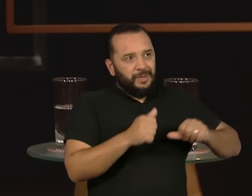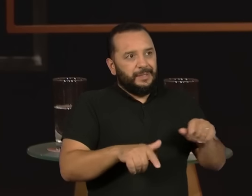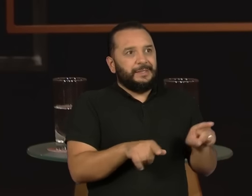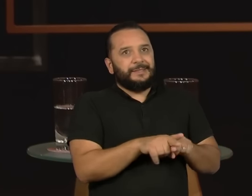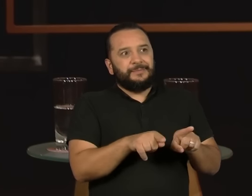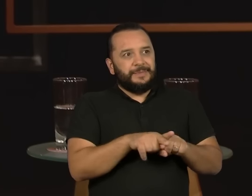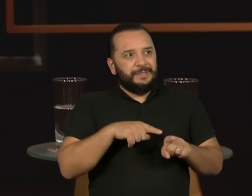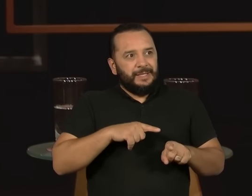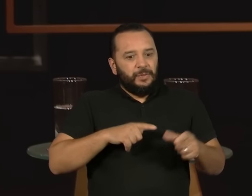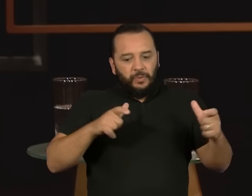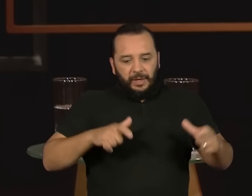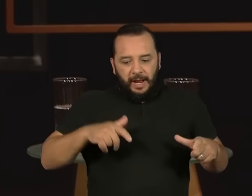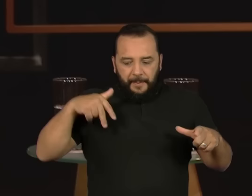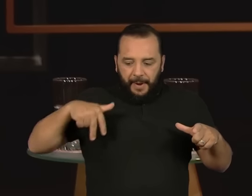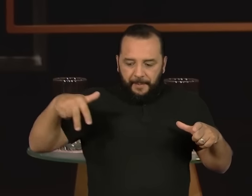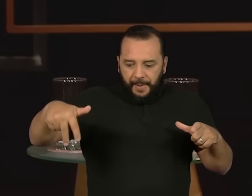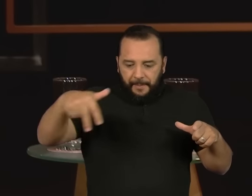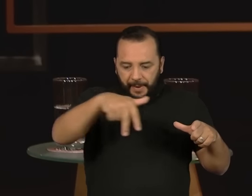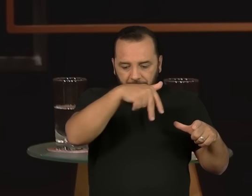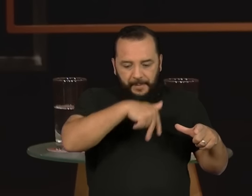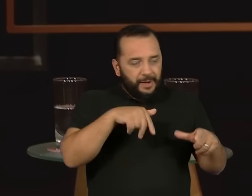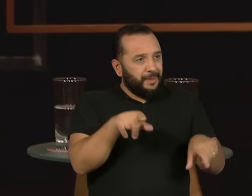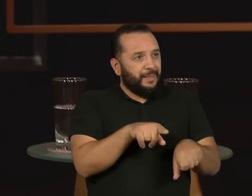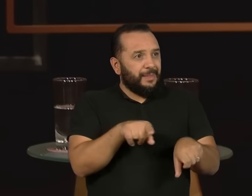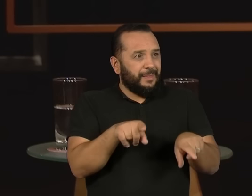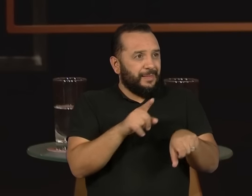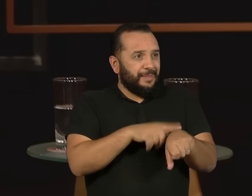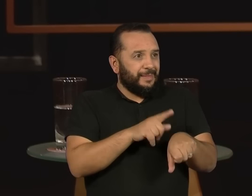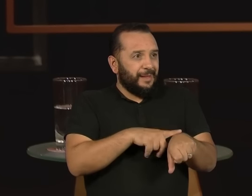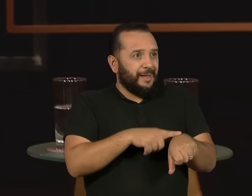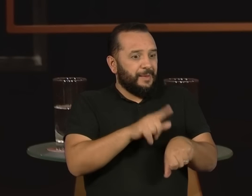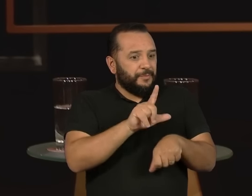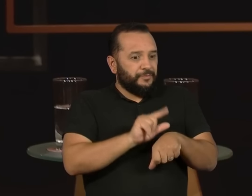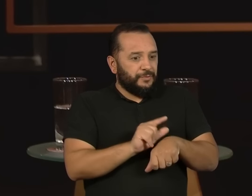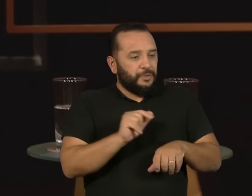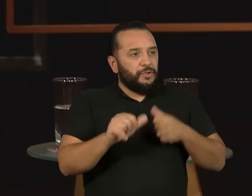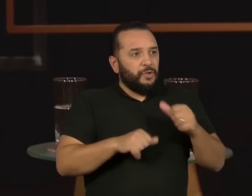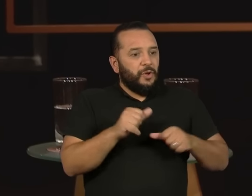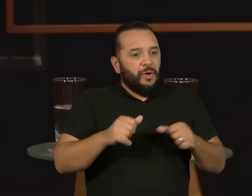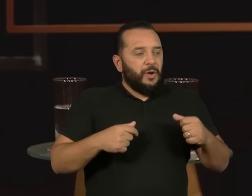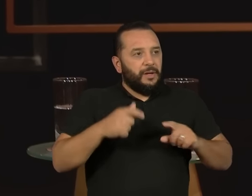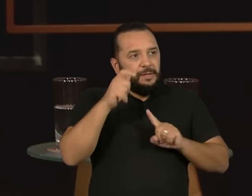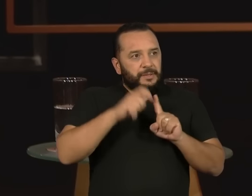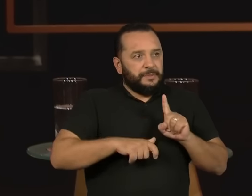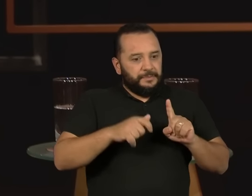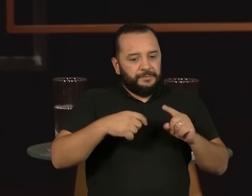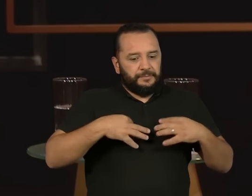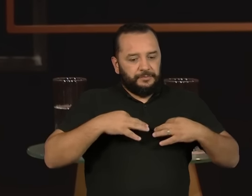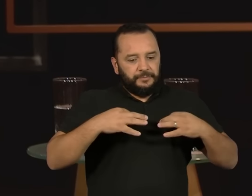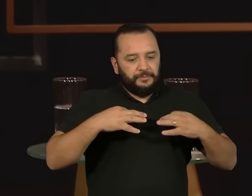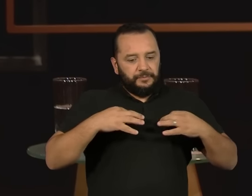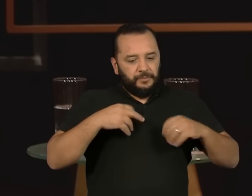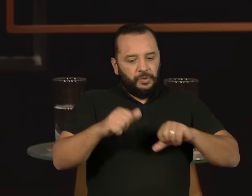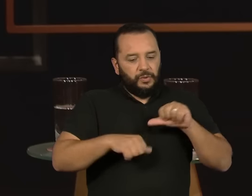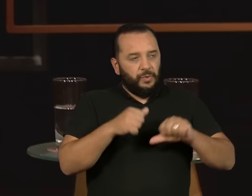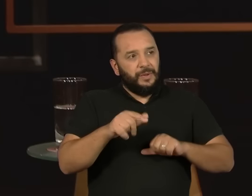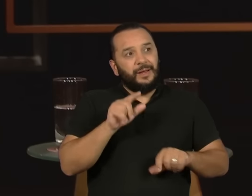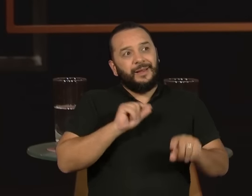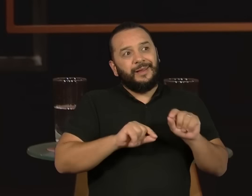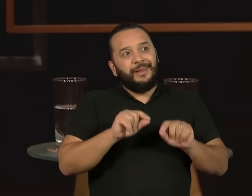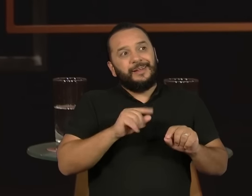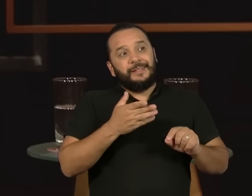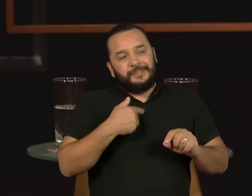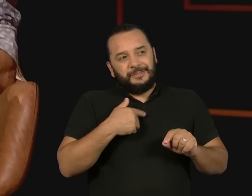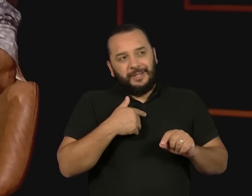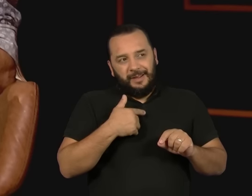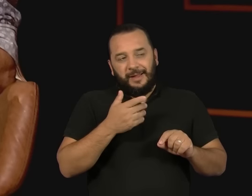super precisas, num tempo mínimo para fazer tudo isso, né? A troca de um personagem para o outro, a troca do figurino. Quem será que te mandou um